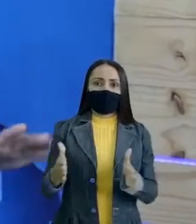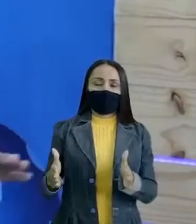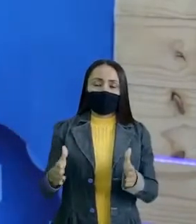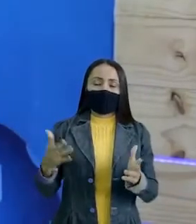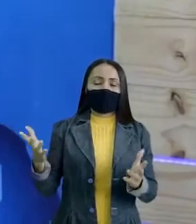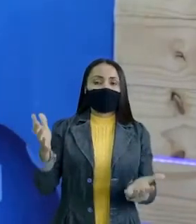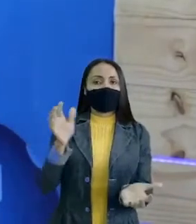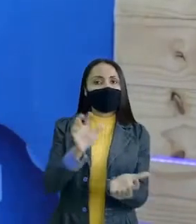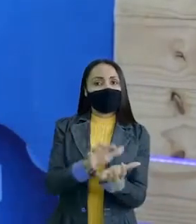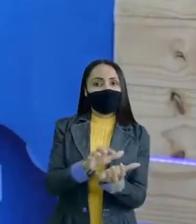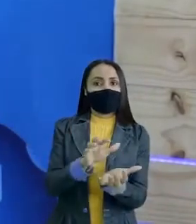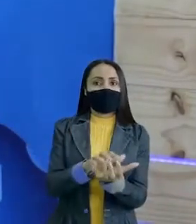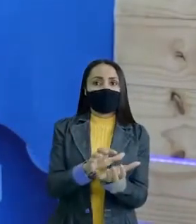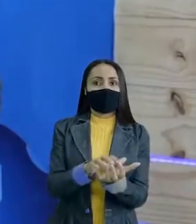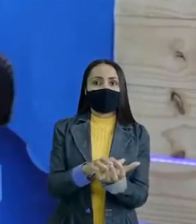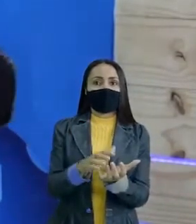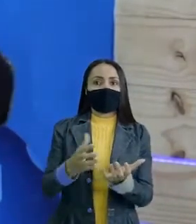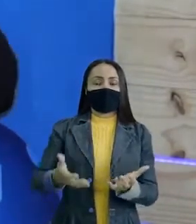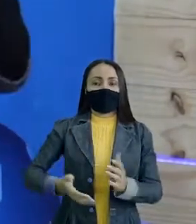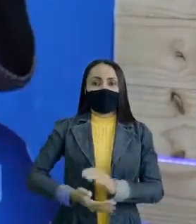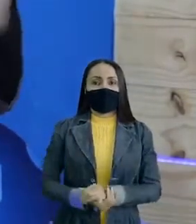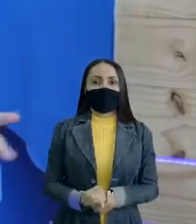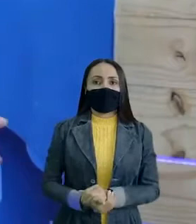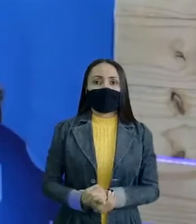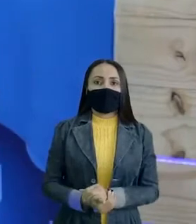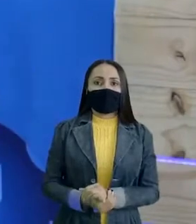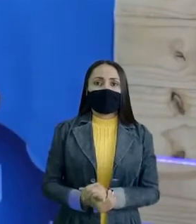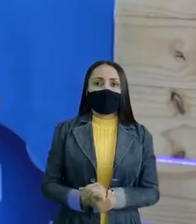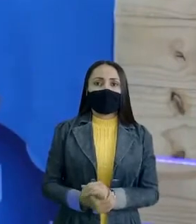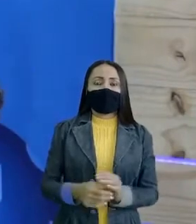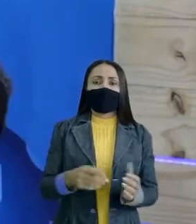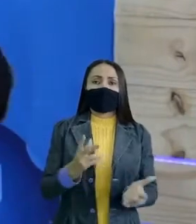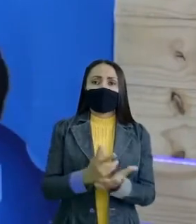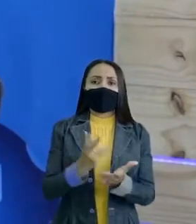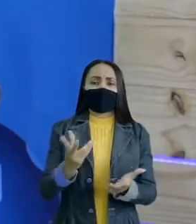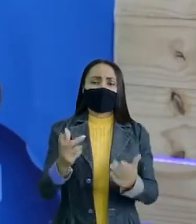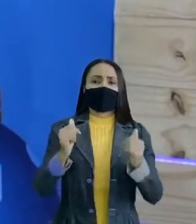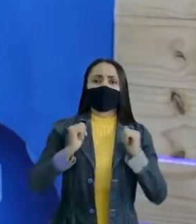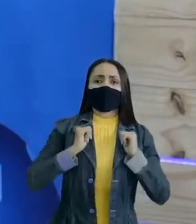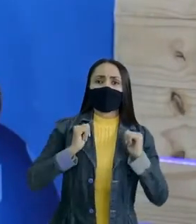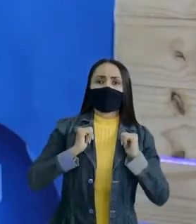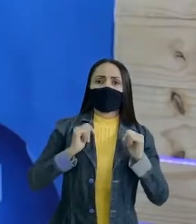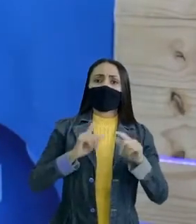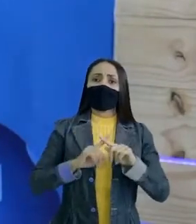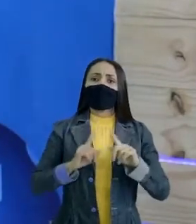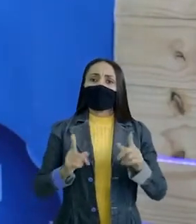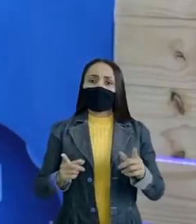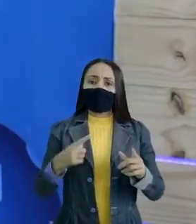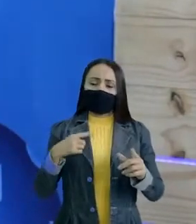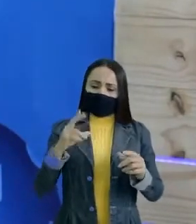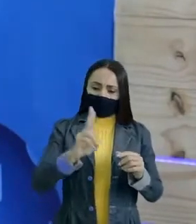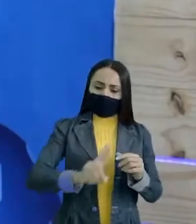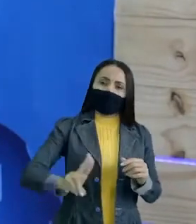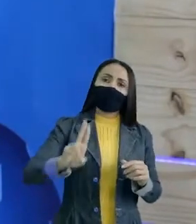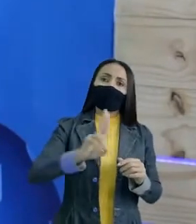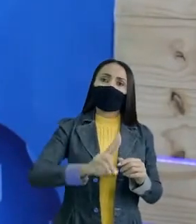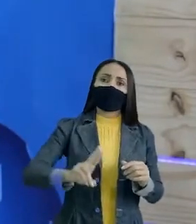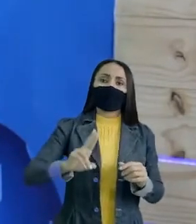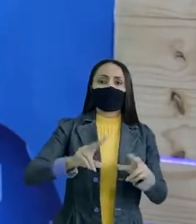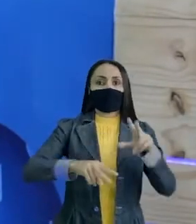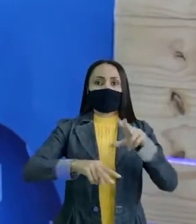ama, porque a gente mesmo que 2 anos que não está curtido, mas a gente utiliza São